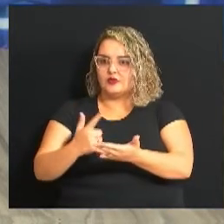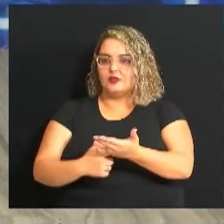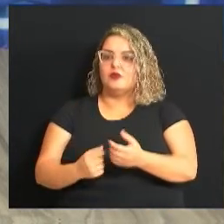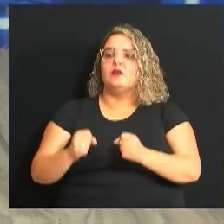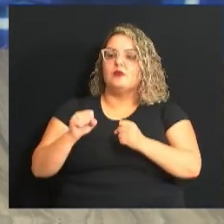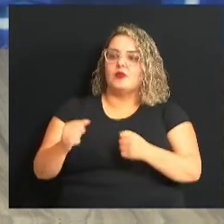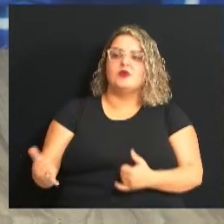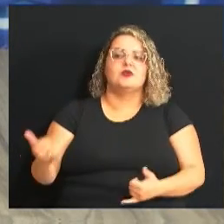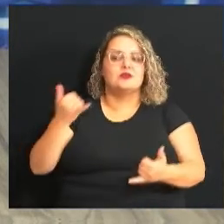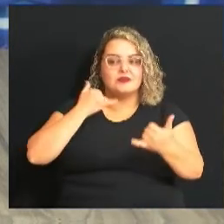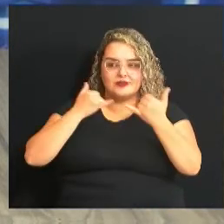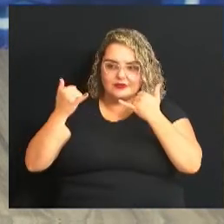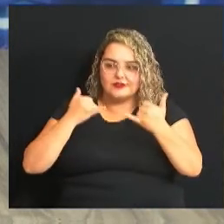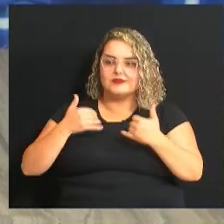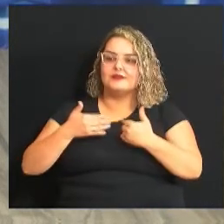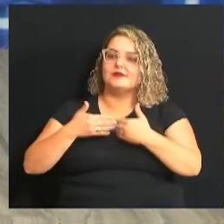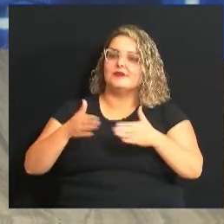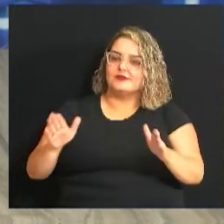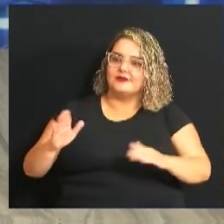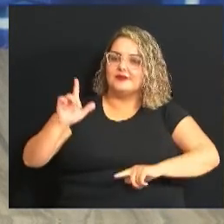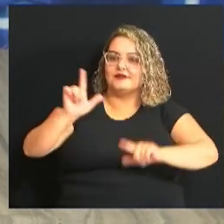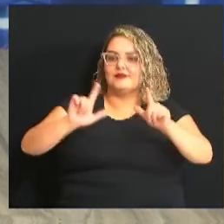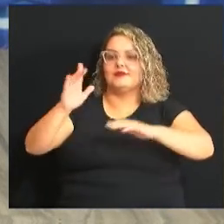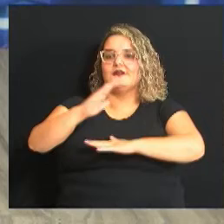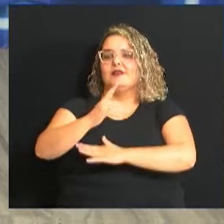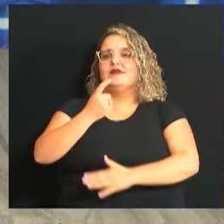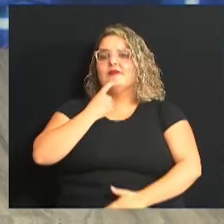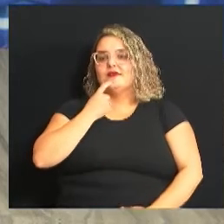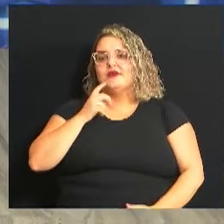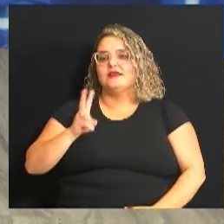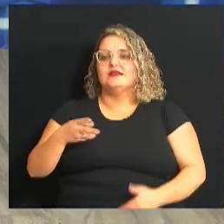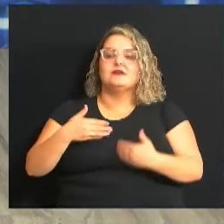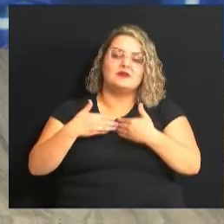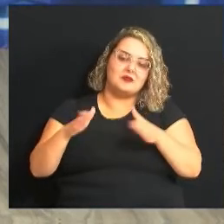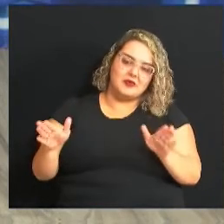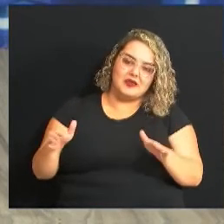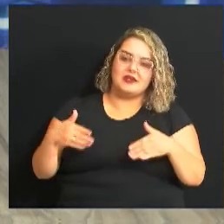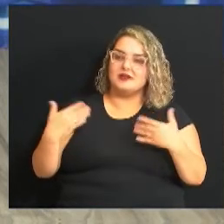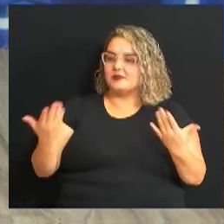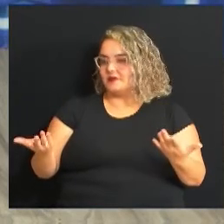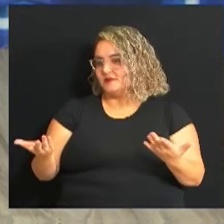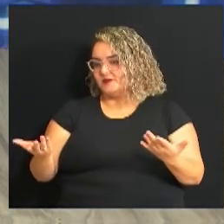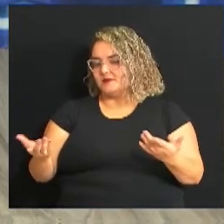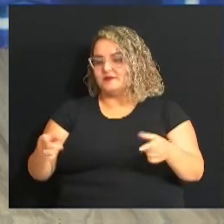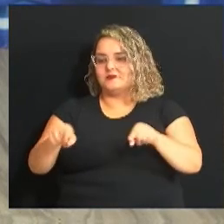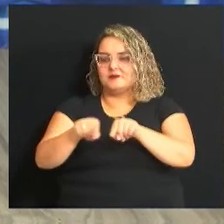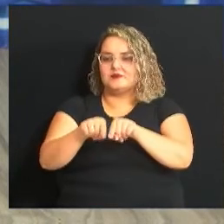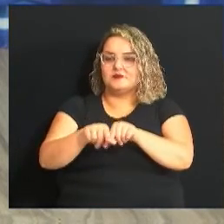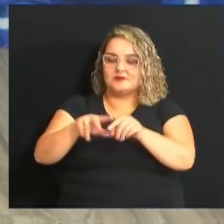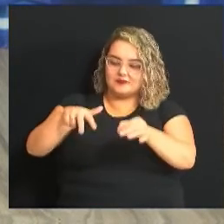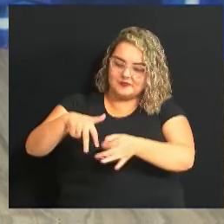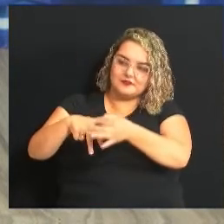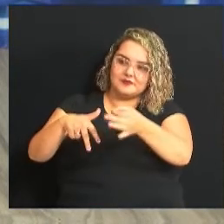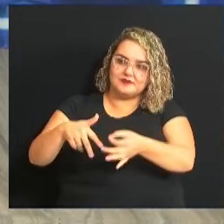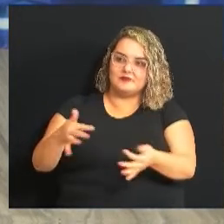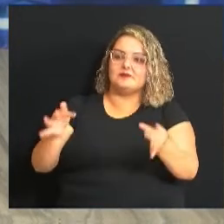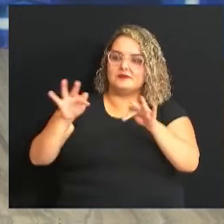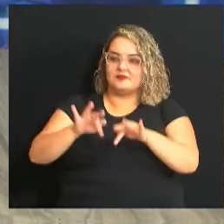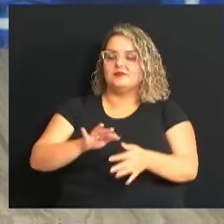em contato, que as portas aqui da TV Câmara Campinas estão abertas e fica também aberto aí para suas considerações finais.